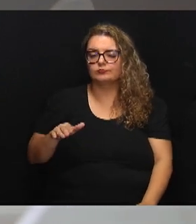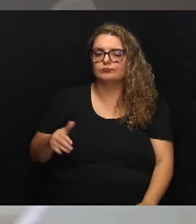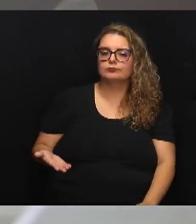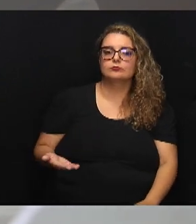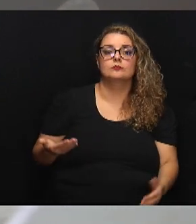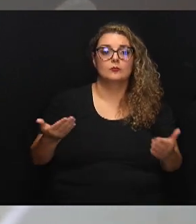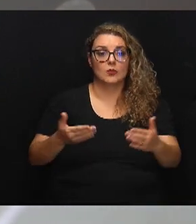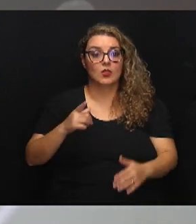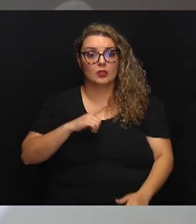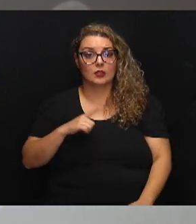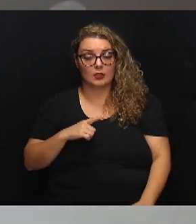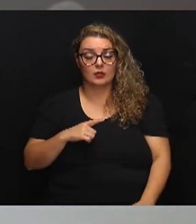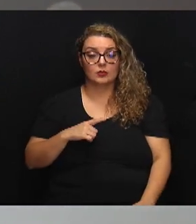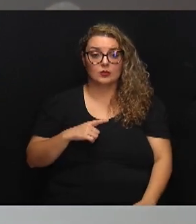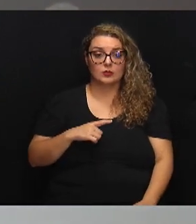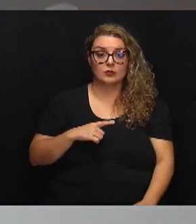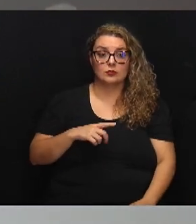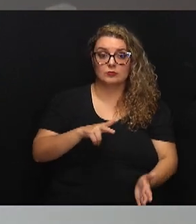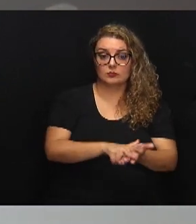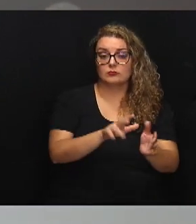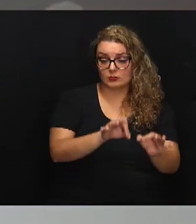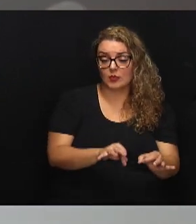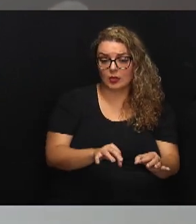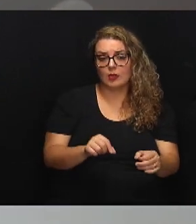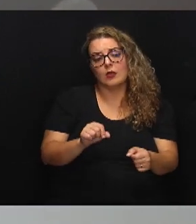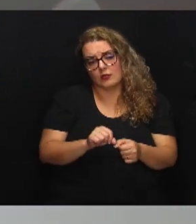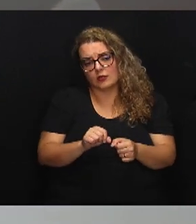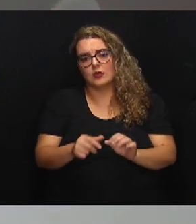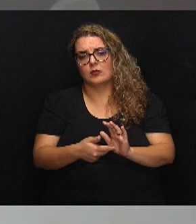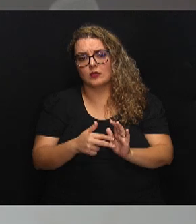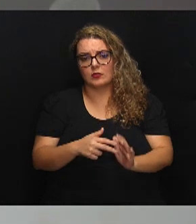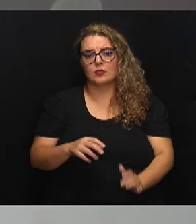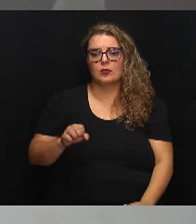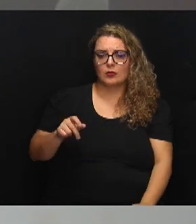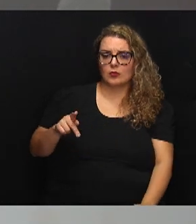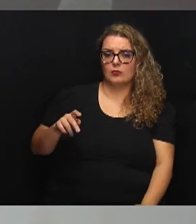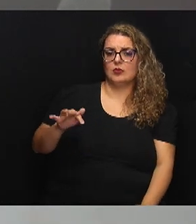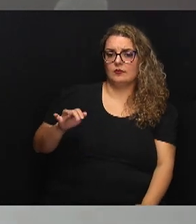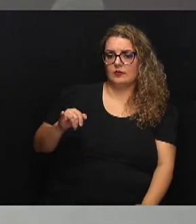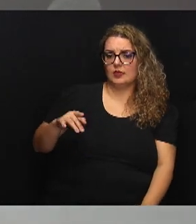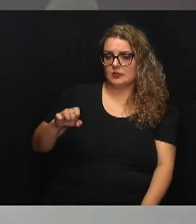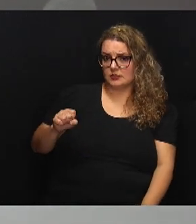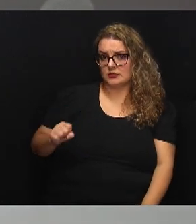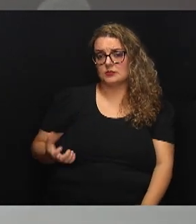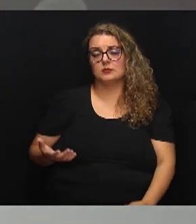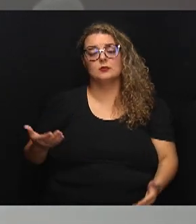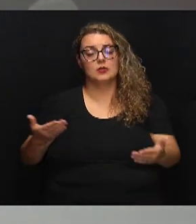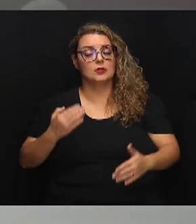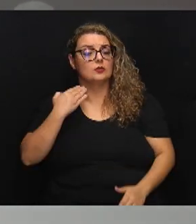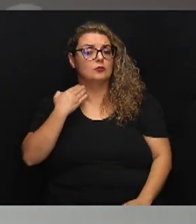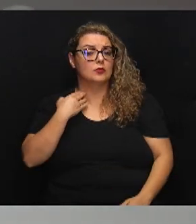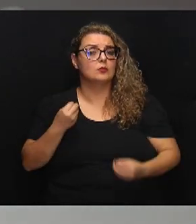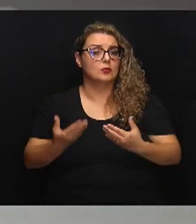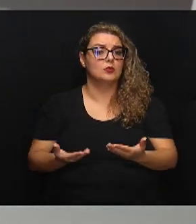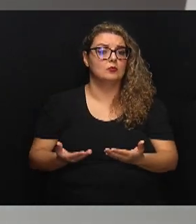tem a sua situação regularizada, faz sentido você fazer o Open Finance entre os bancos, para que os bancos hoje consigam te oferecer talvez uma linha de